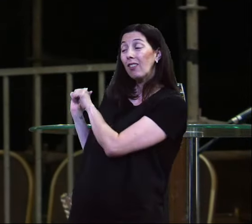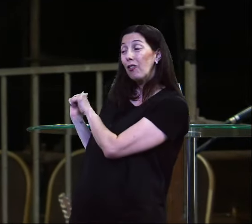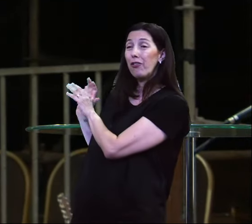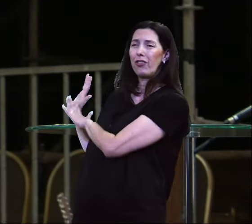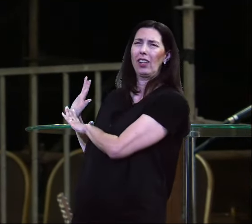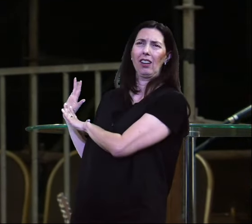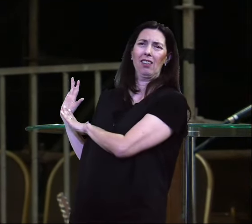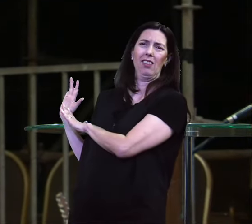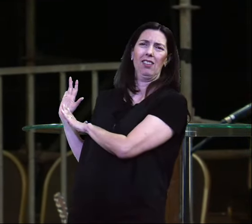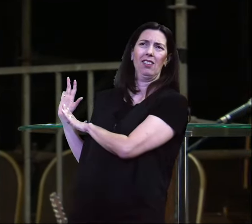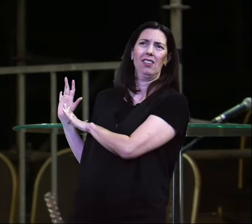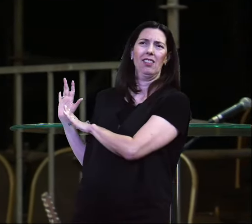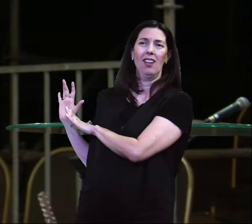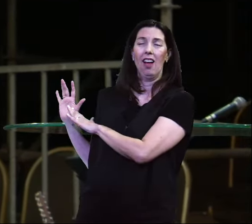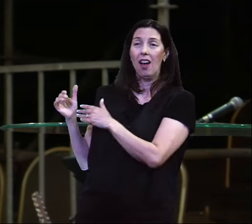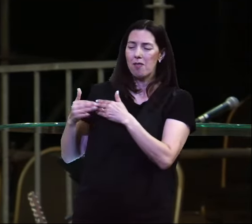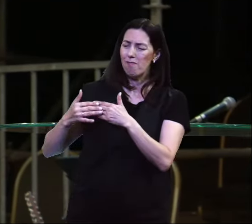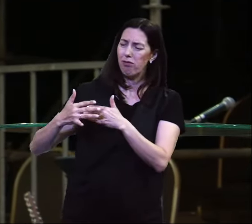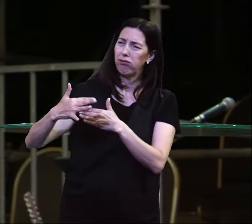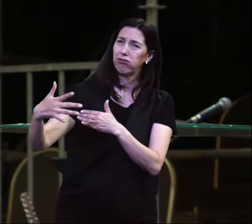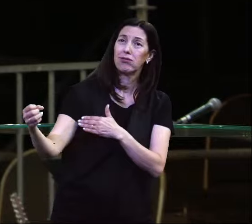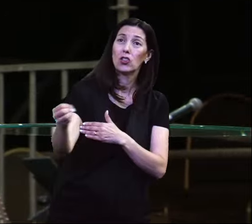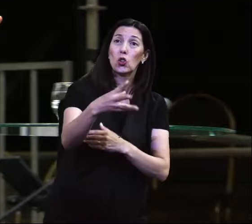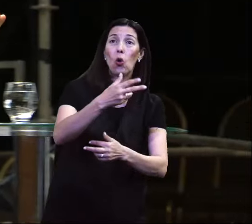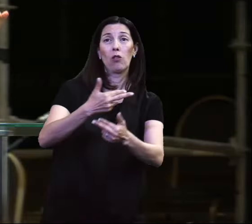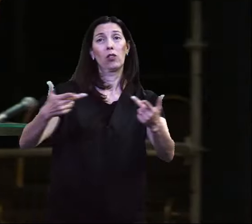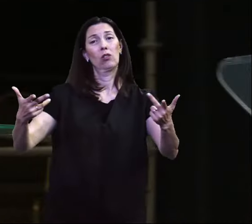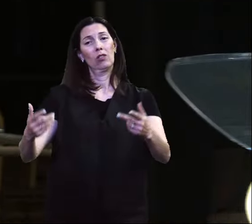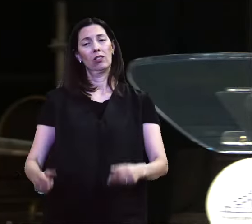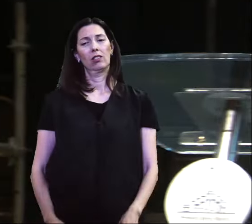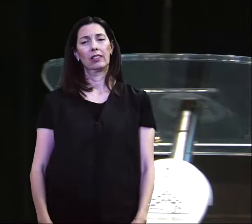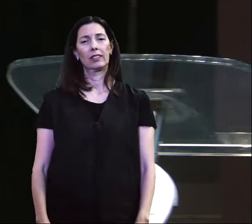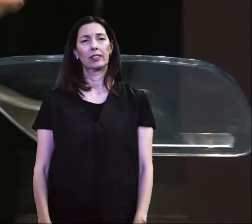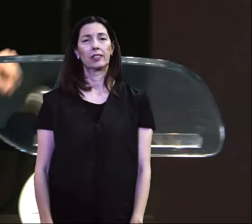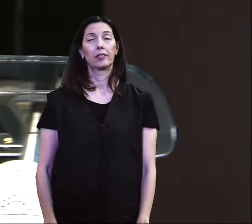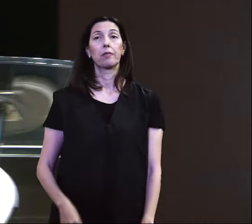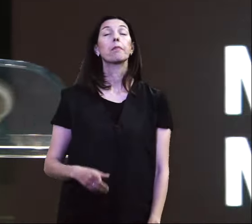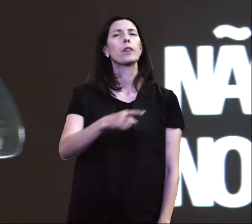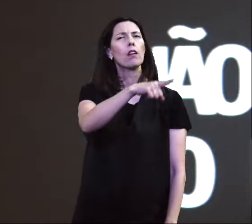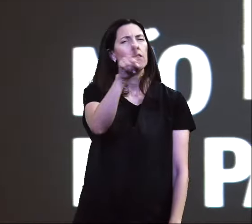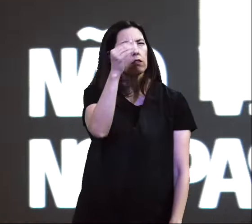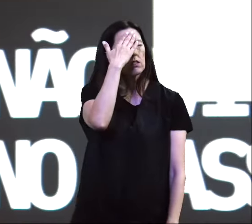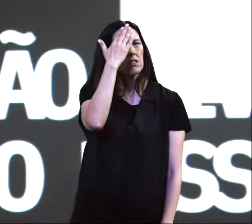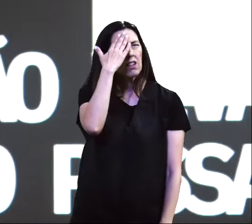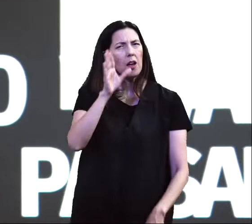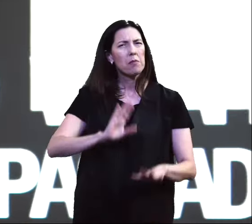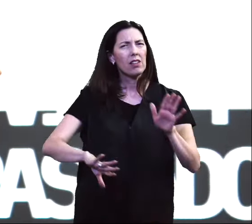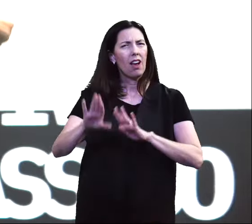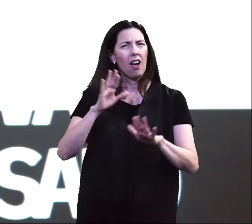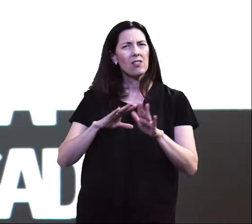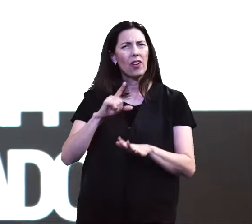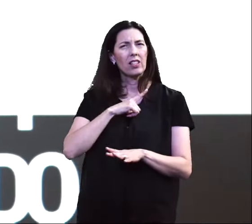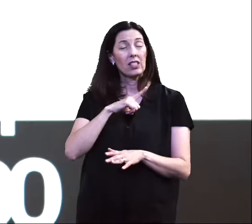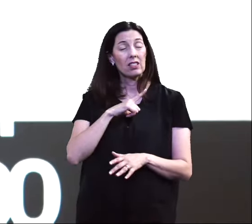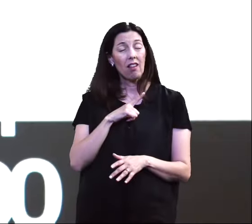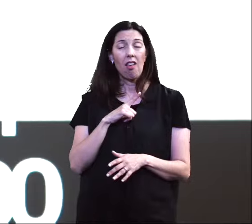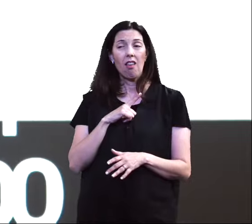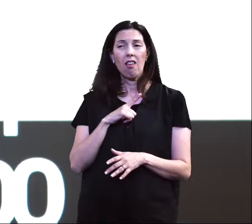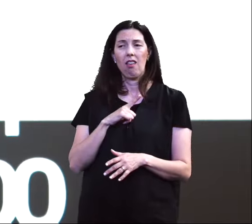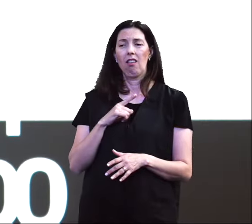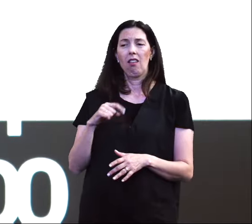fez. Ele tem coisas novas. Sabe, existem prisões na nossa vida que não necessariamente são prisões